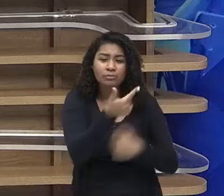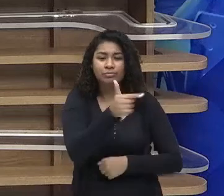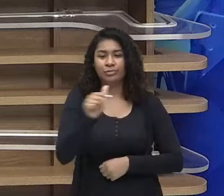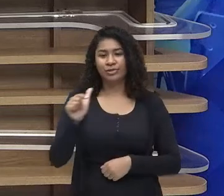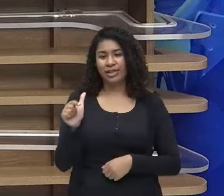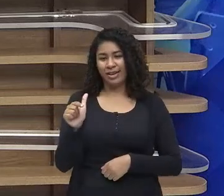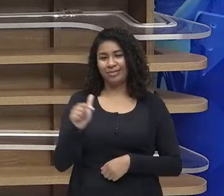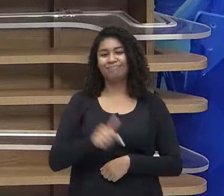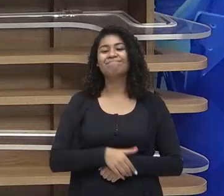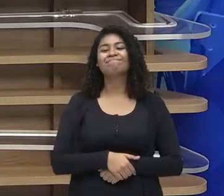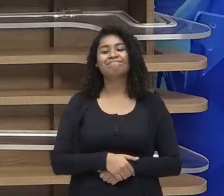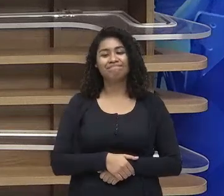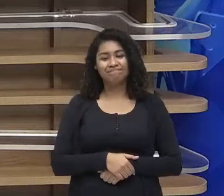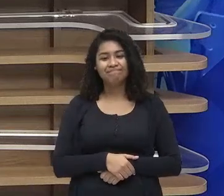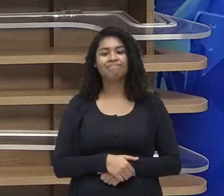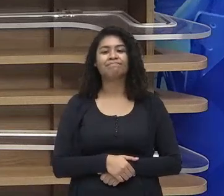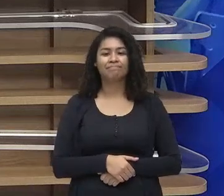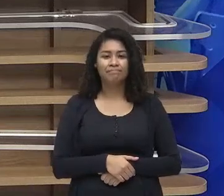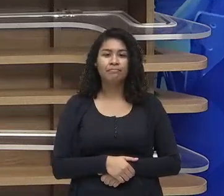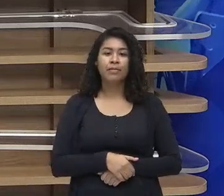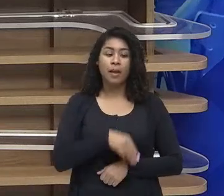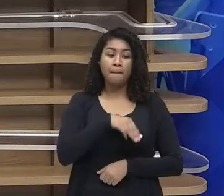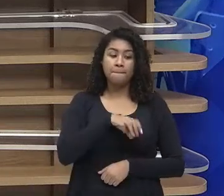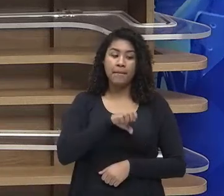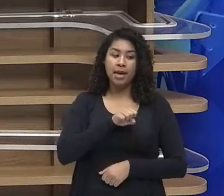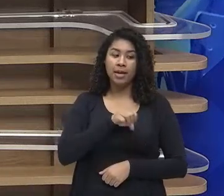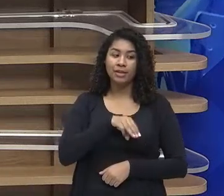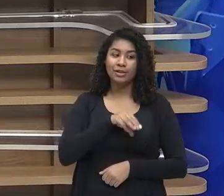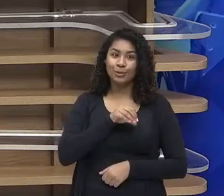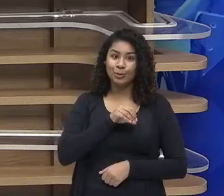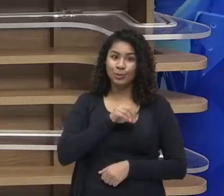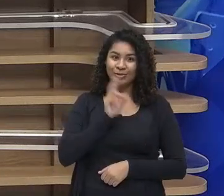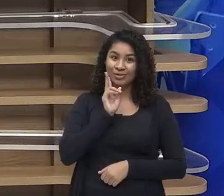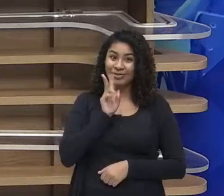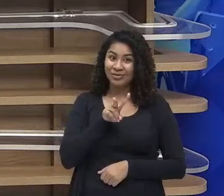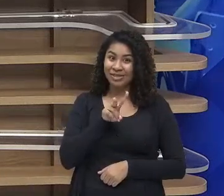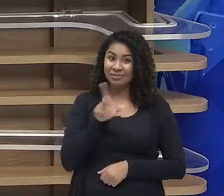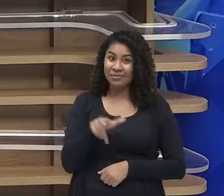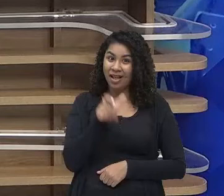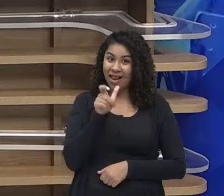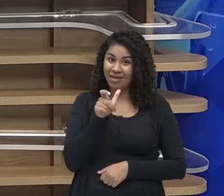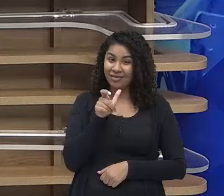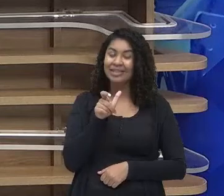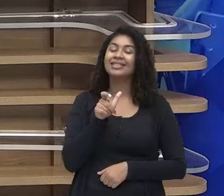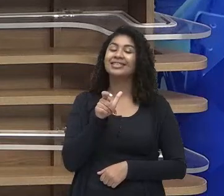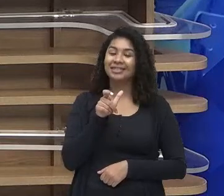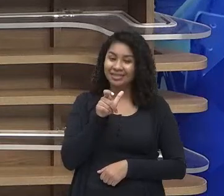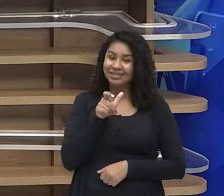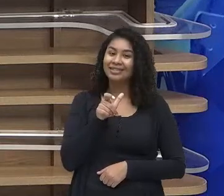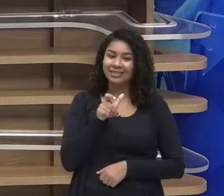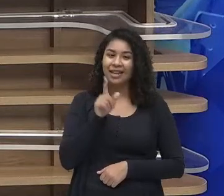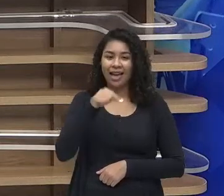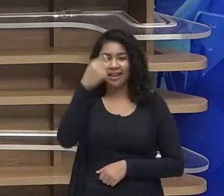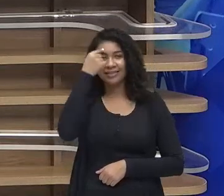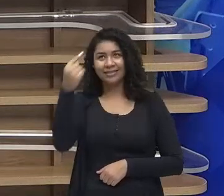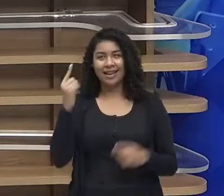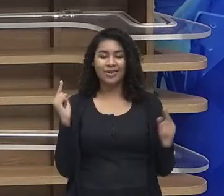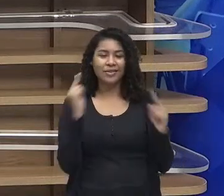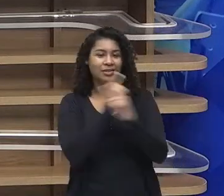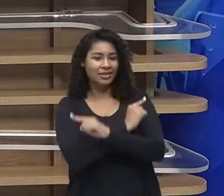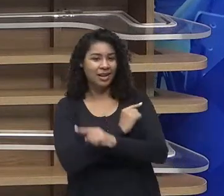antes. Então, mesmo que você junte, está indicando um fato contrário. Condicional,